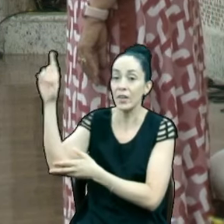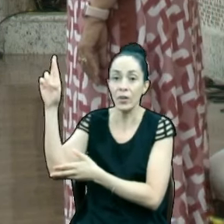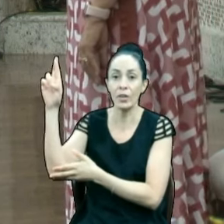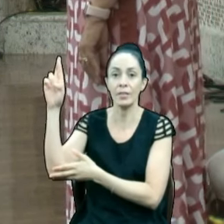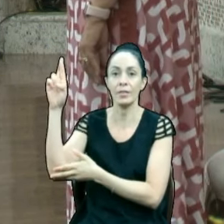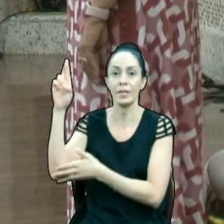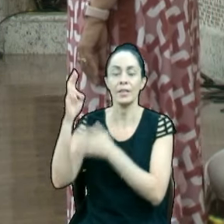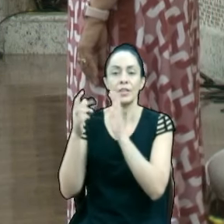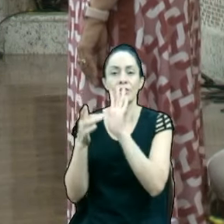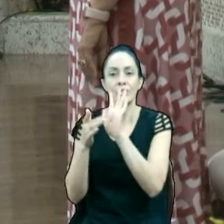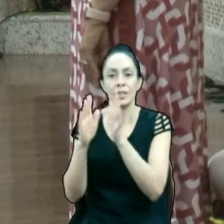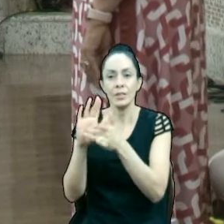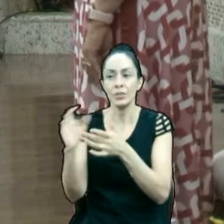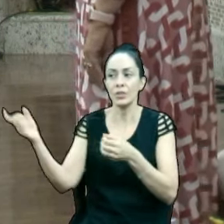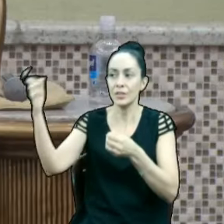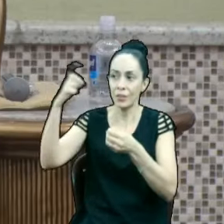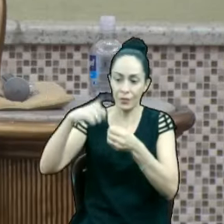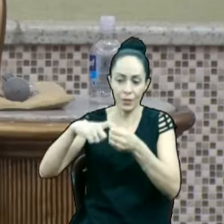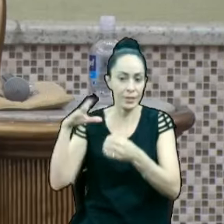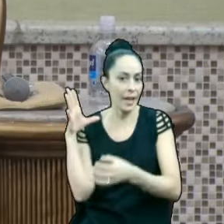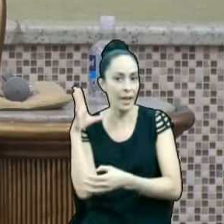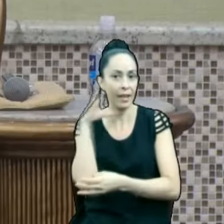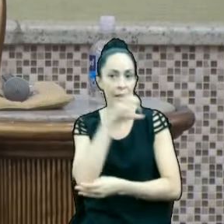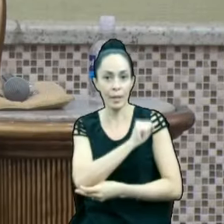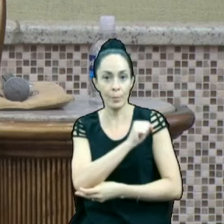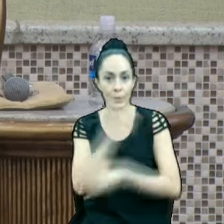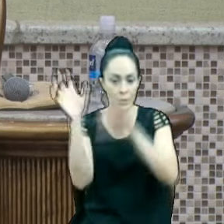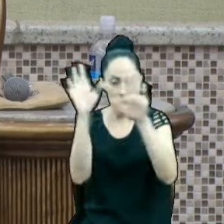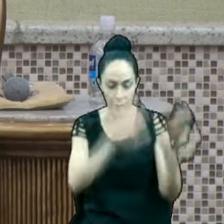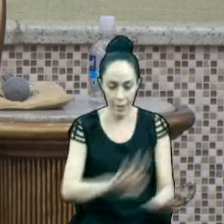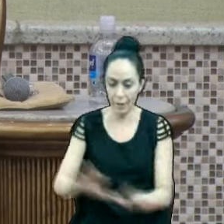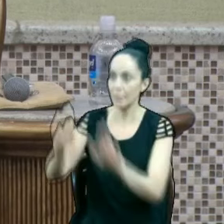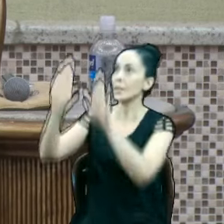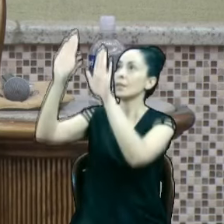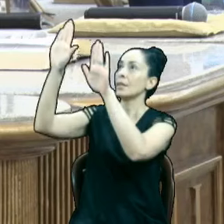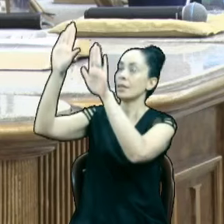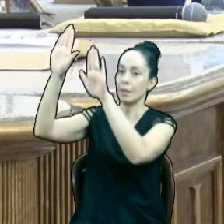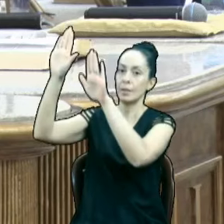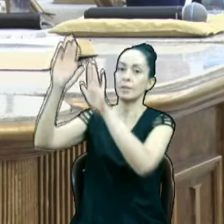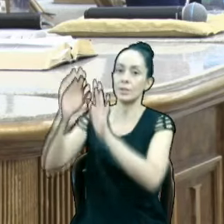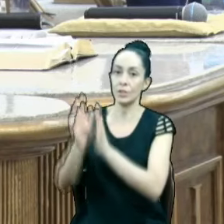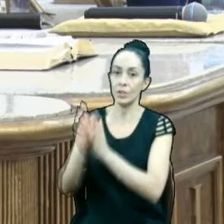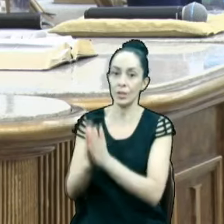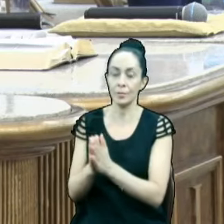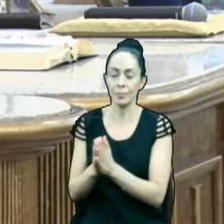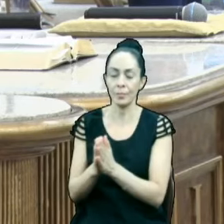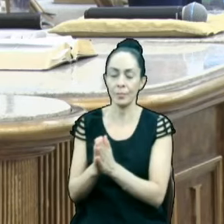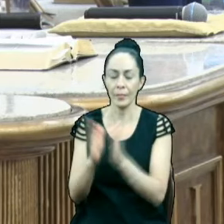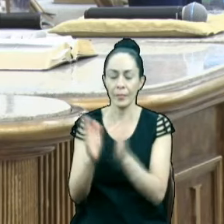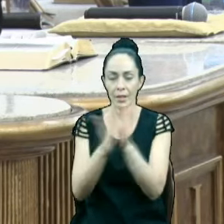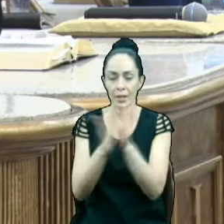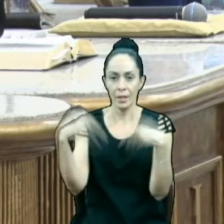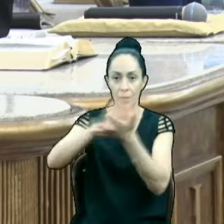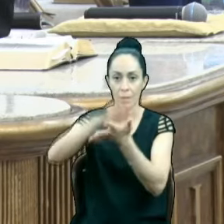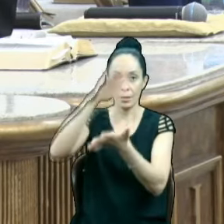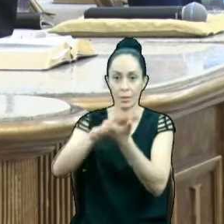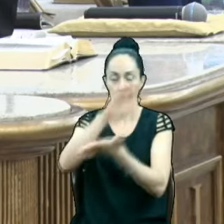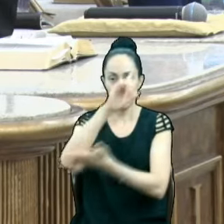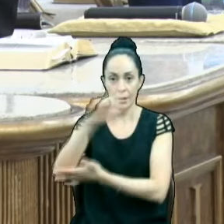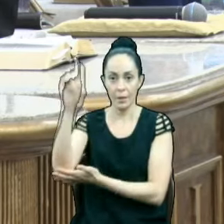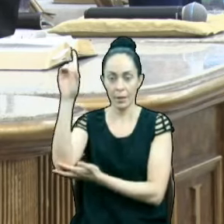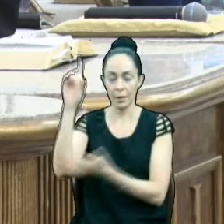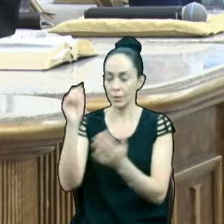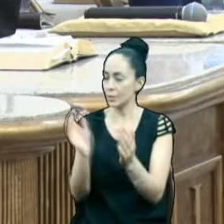ou Adore Adore Adore Adore a Deus glória a Jesus todos os